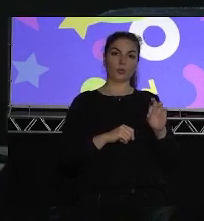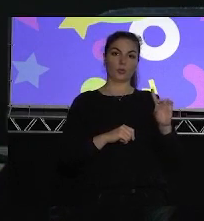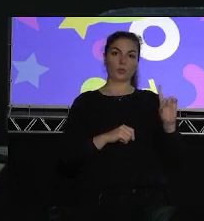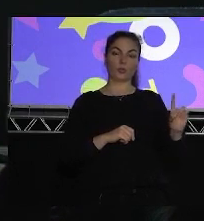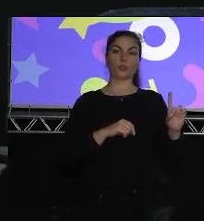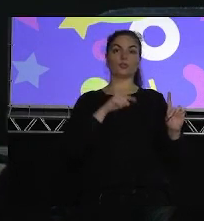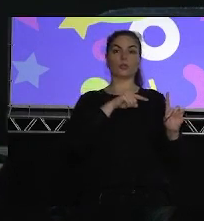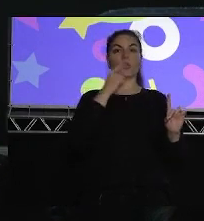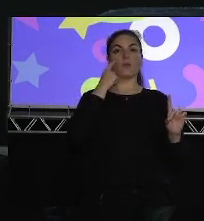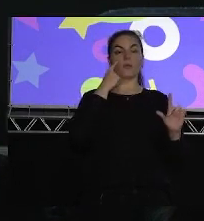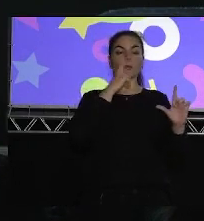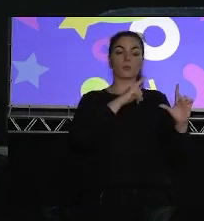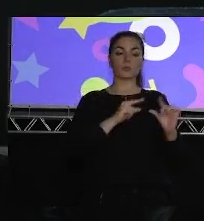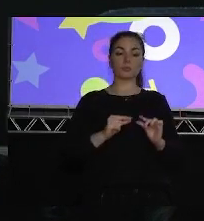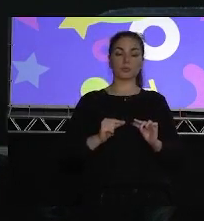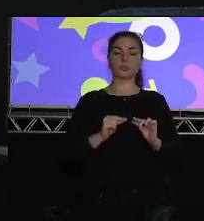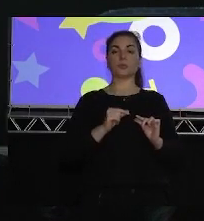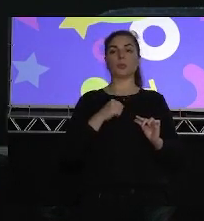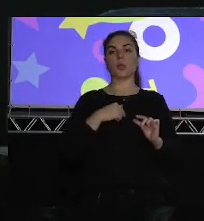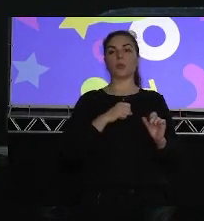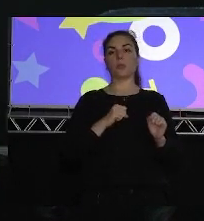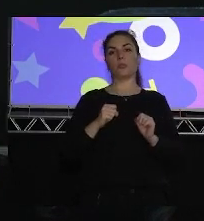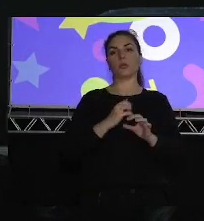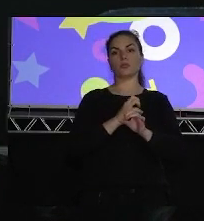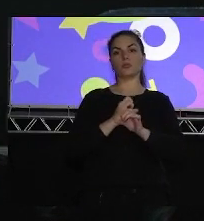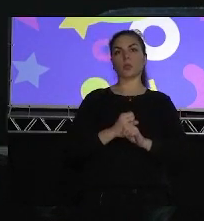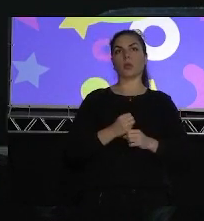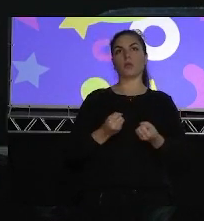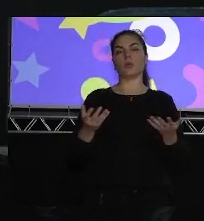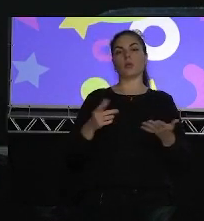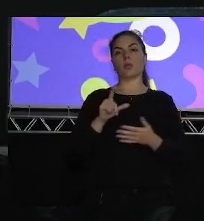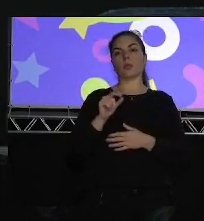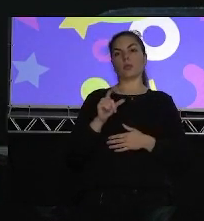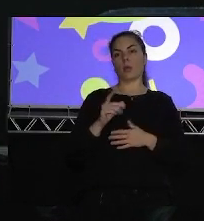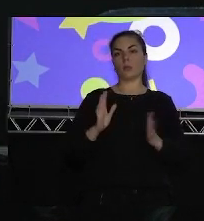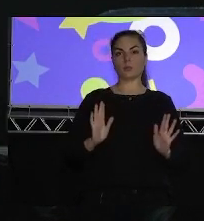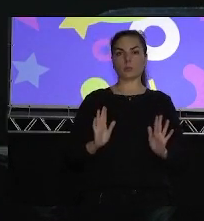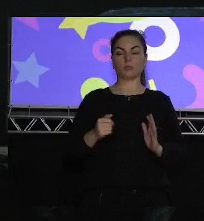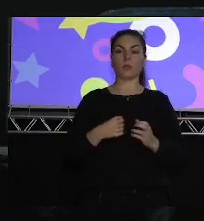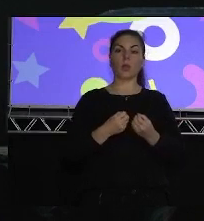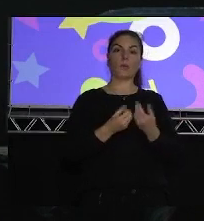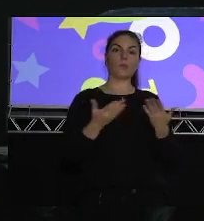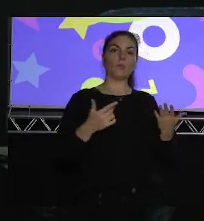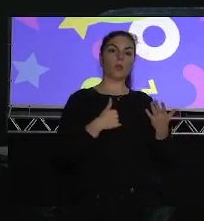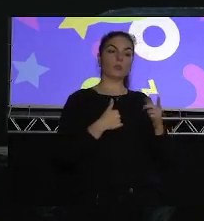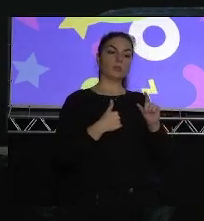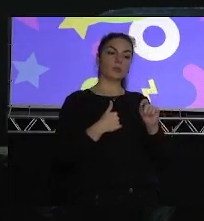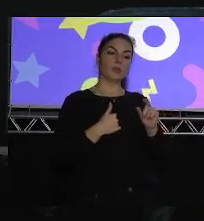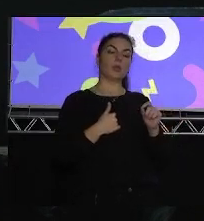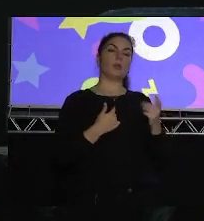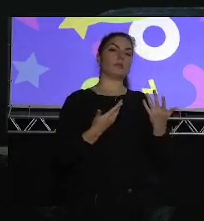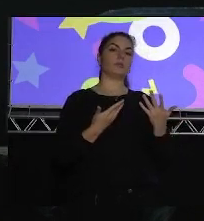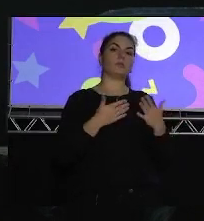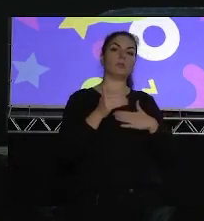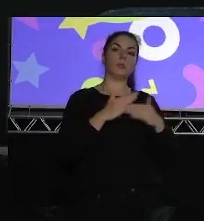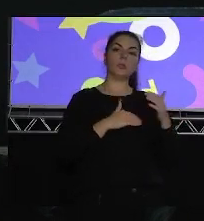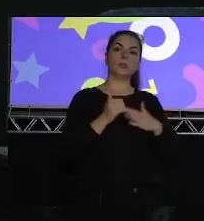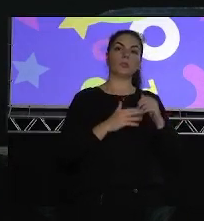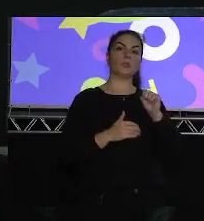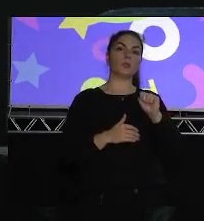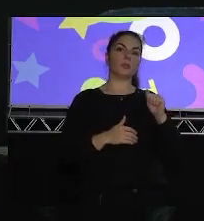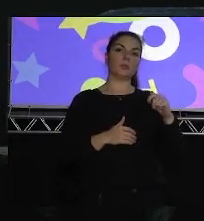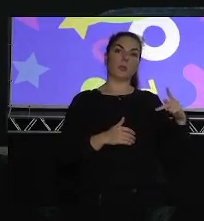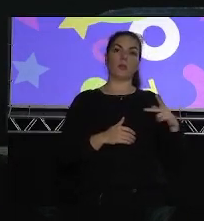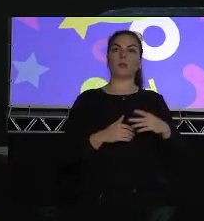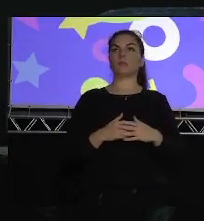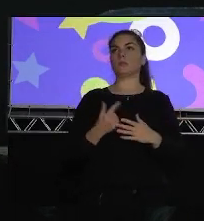se diluir essa diferença de tamanho. Eu tenho uma média, ó, consigo entregar 10 dashboards por mês. Consigo fazer 10 implementações de SAP por mês.